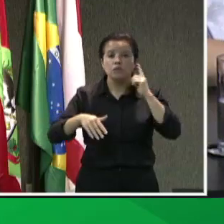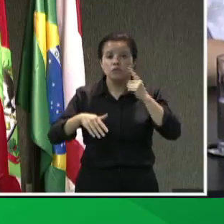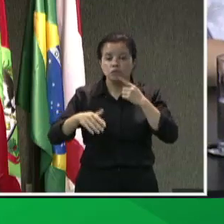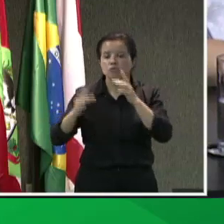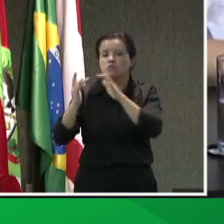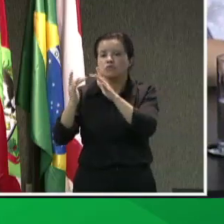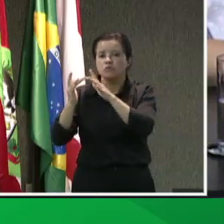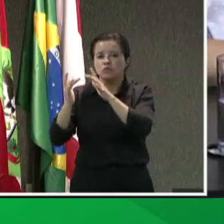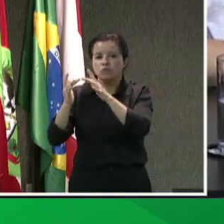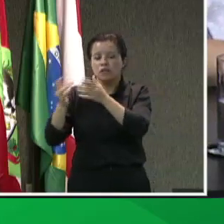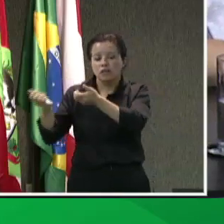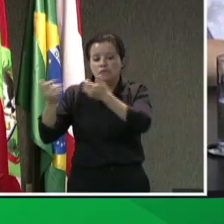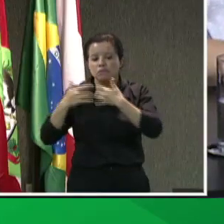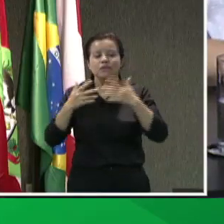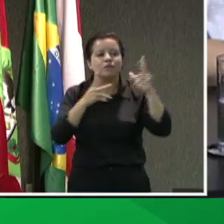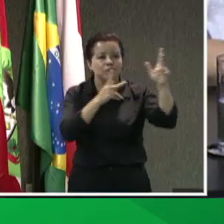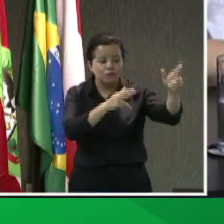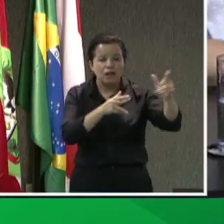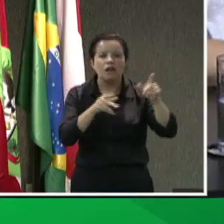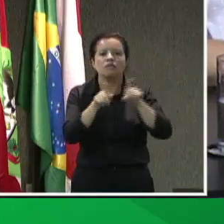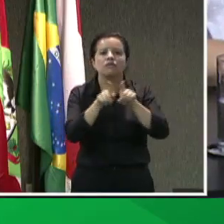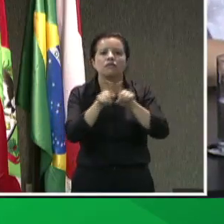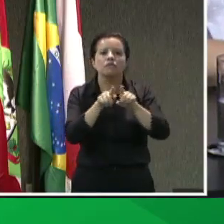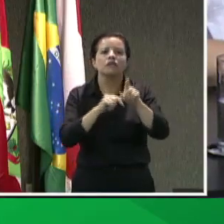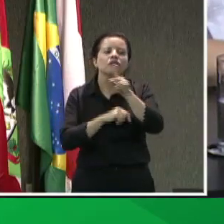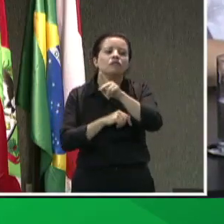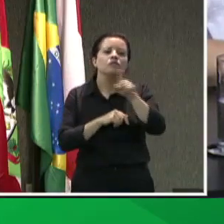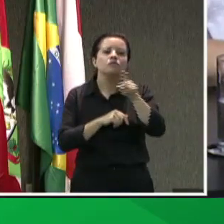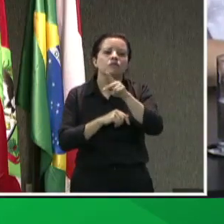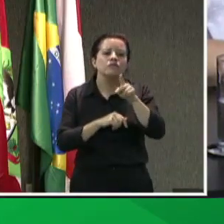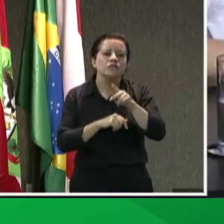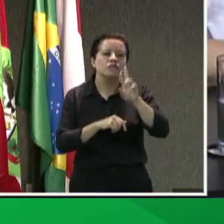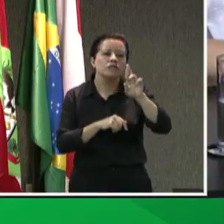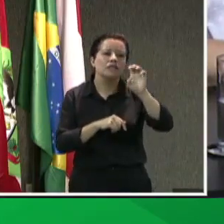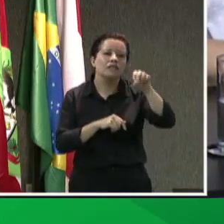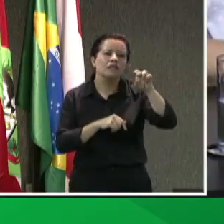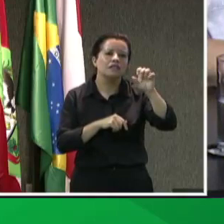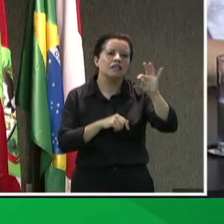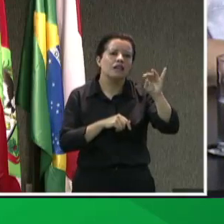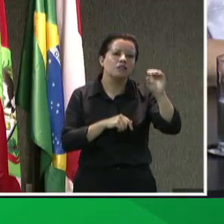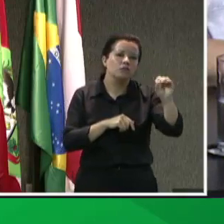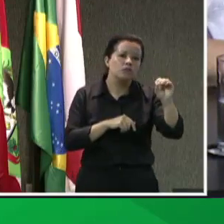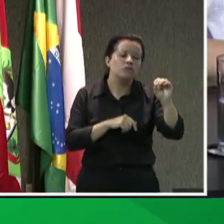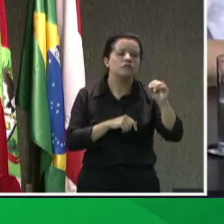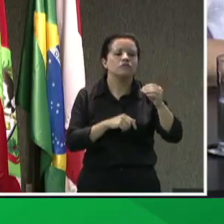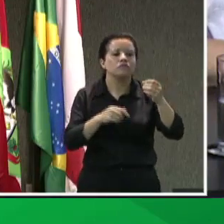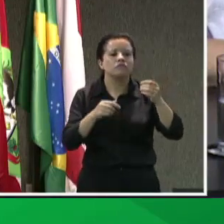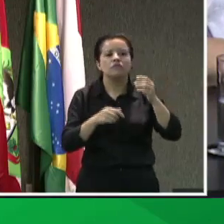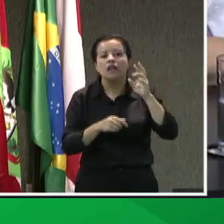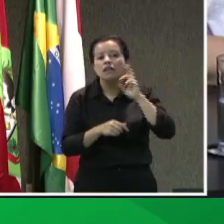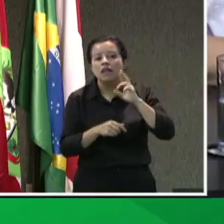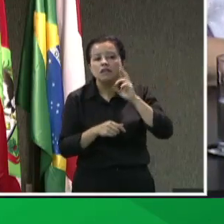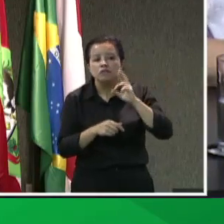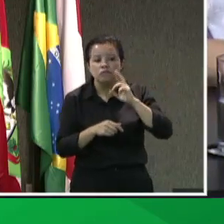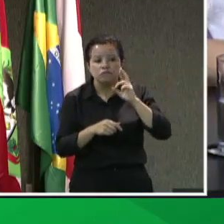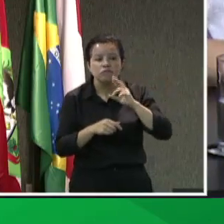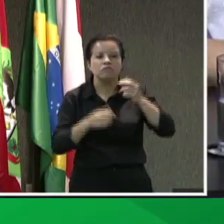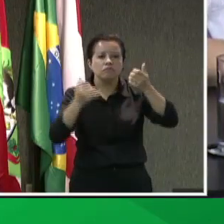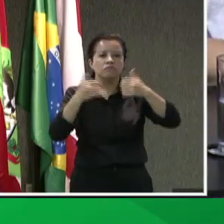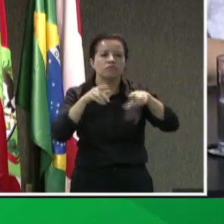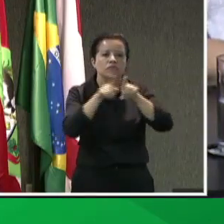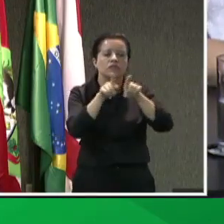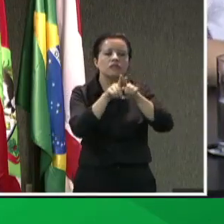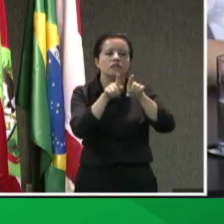ele me relatou isso, e também o nosso professor Renato Chagas, que está presente aqui, que me relatou isso no meu mandato